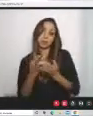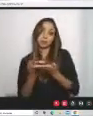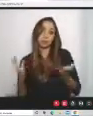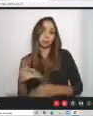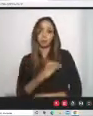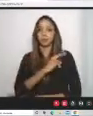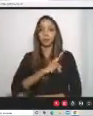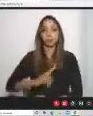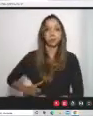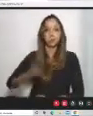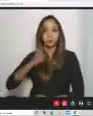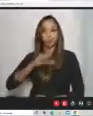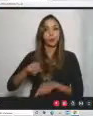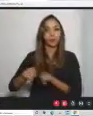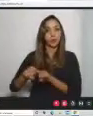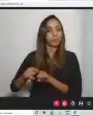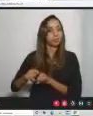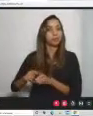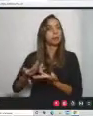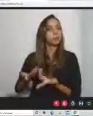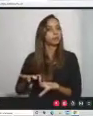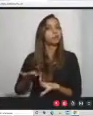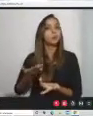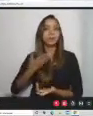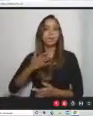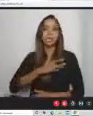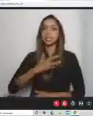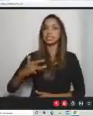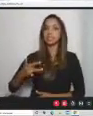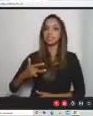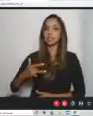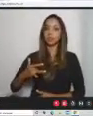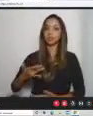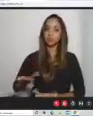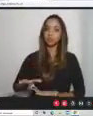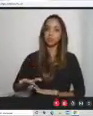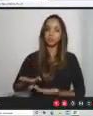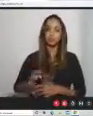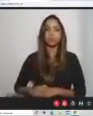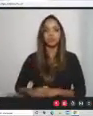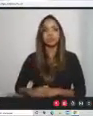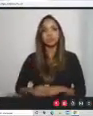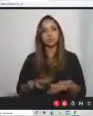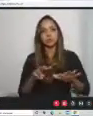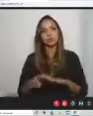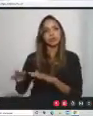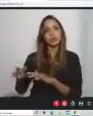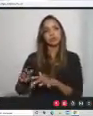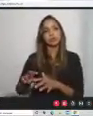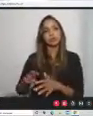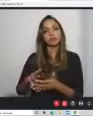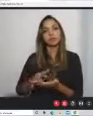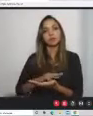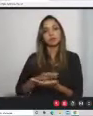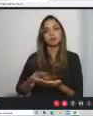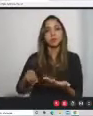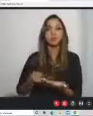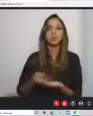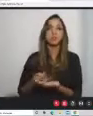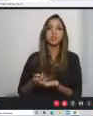entrar nessa, porque é mais saúde para o cidadão. E esta semana diversas modalidades podem ser